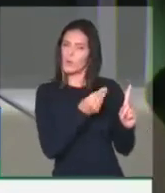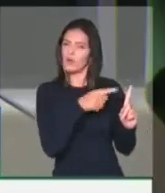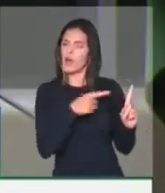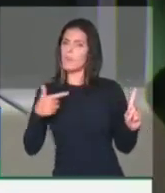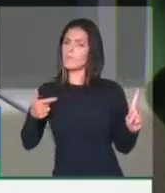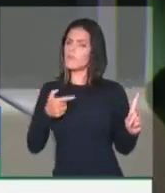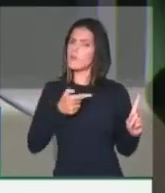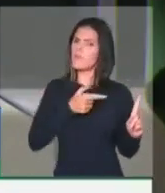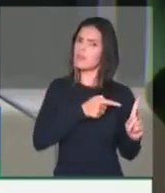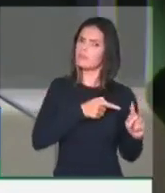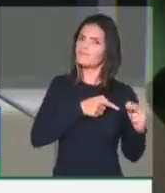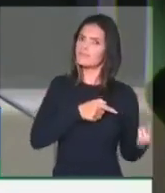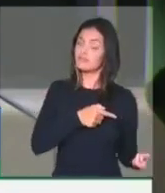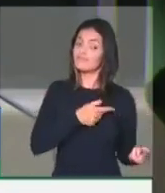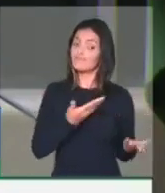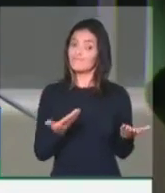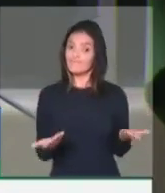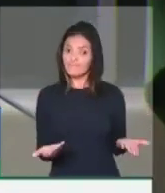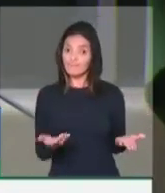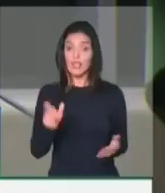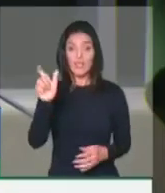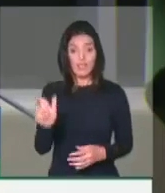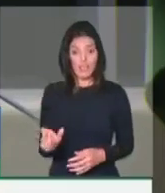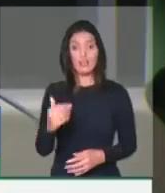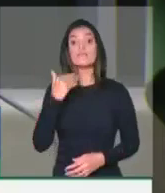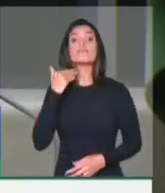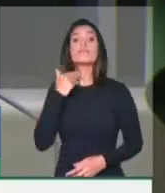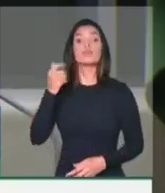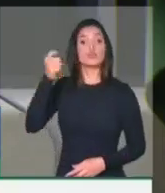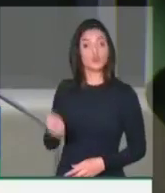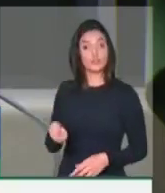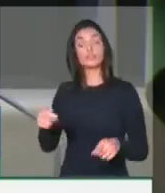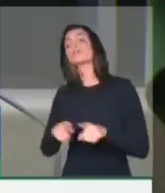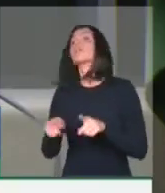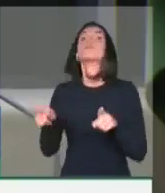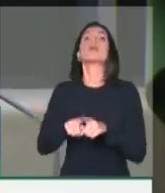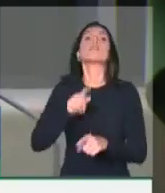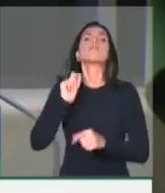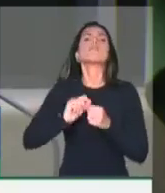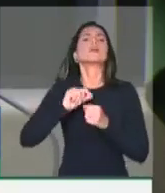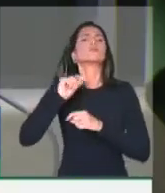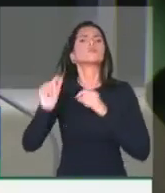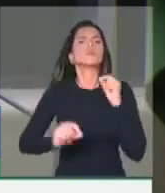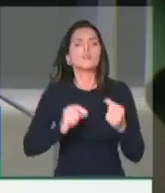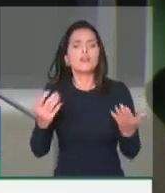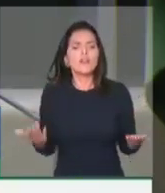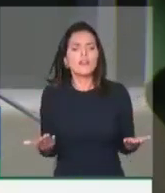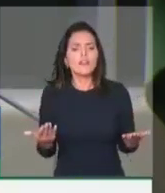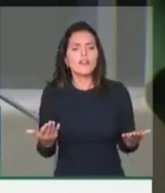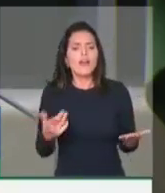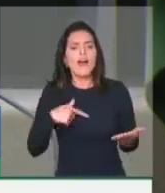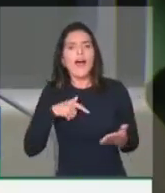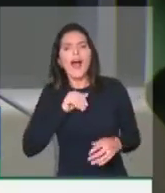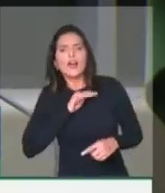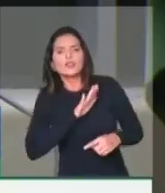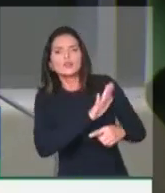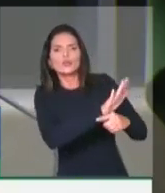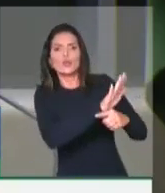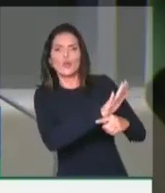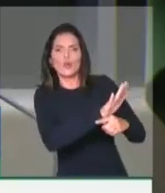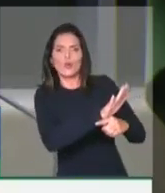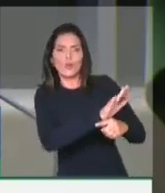atuou para que um delegado da Polícia Federal, ou tem que explicar como caiu, amigo da